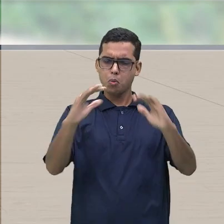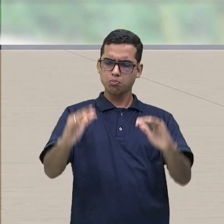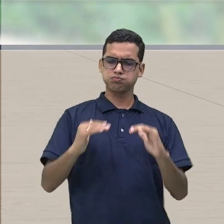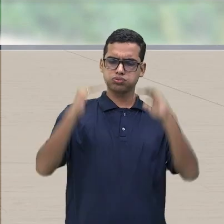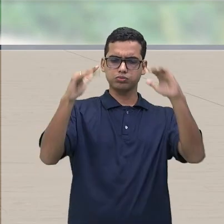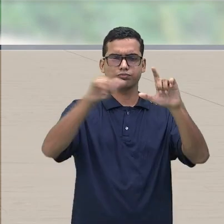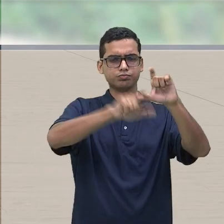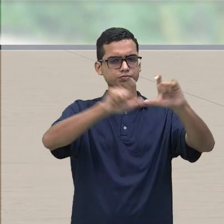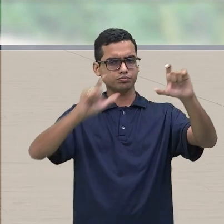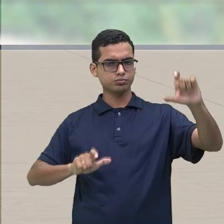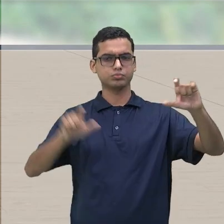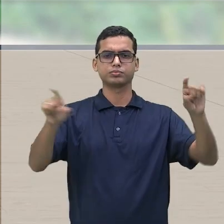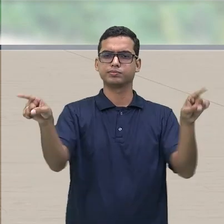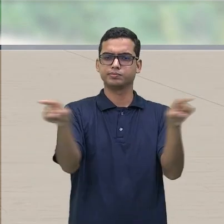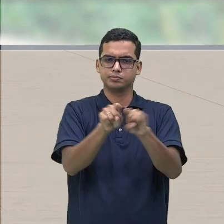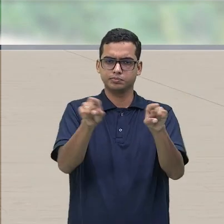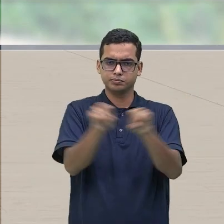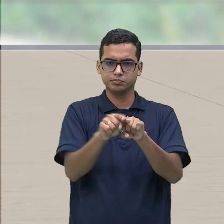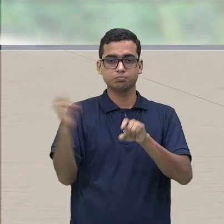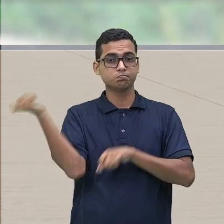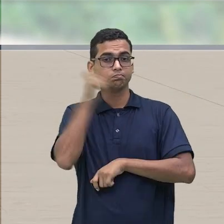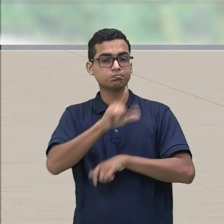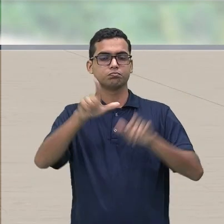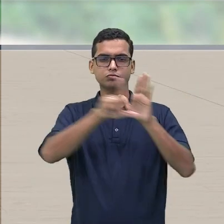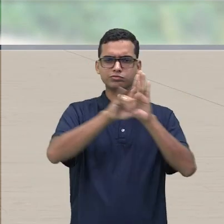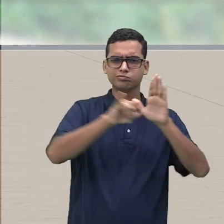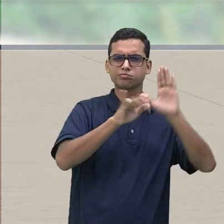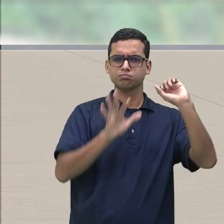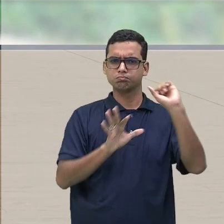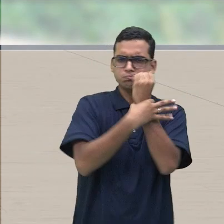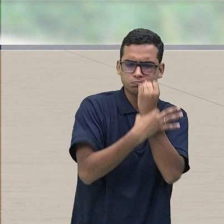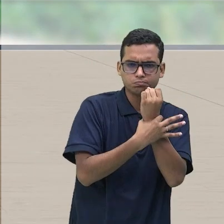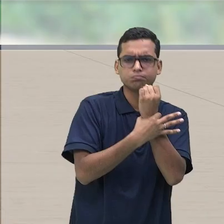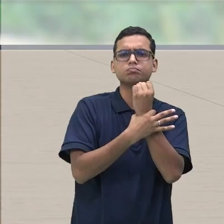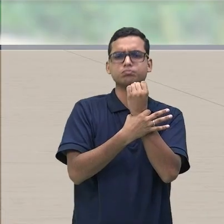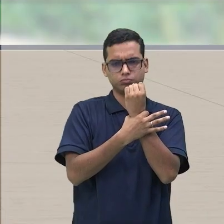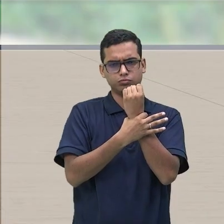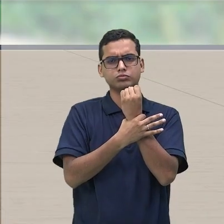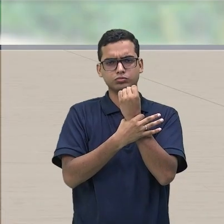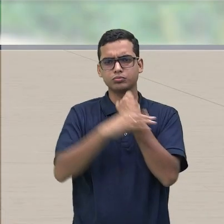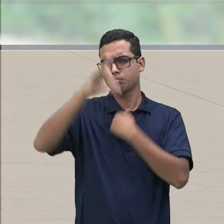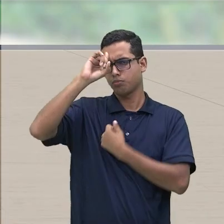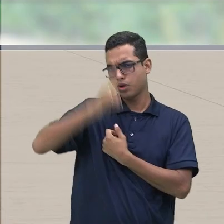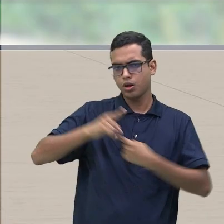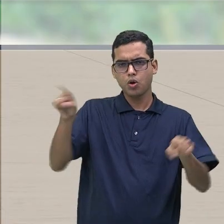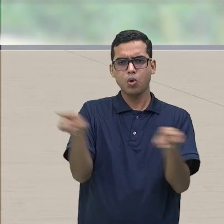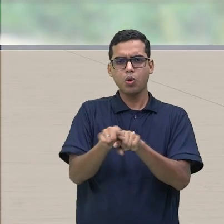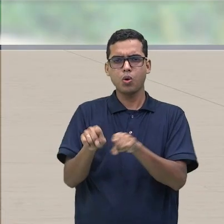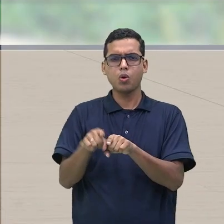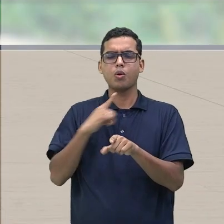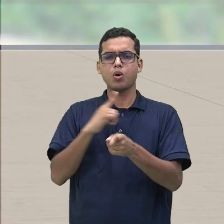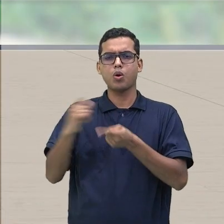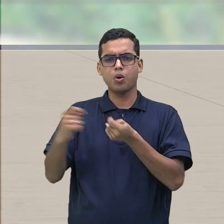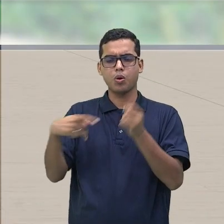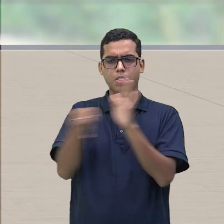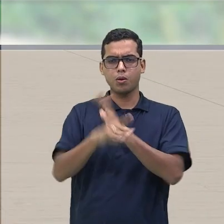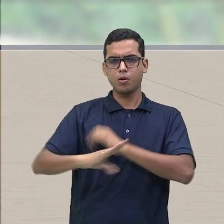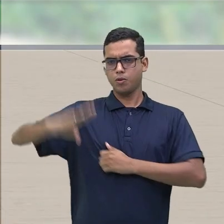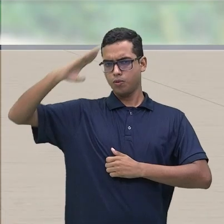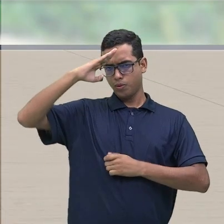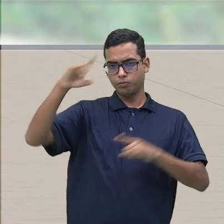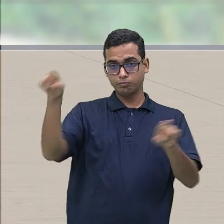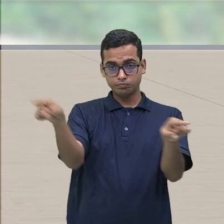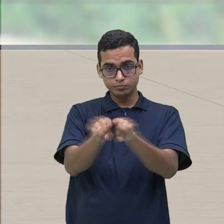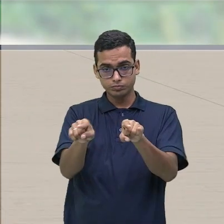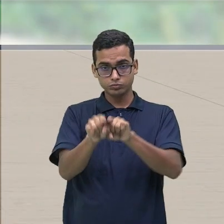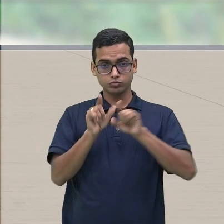independente, soberano e que garante a ordem ali através de leis, do domínio das forças e também ali de